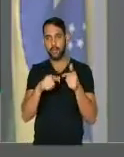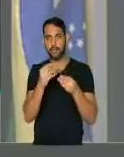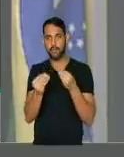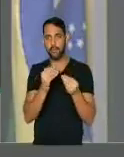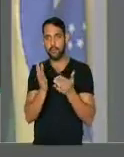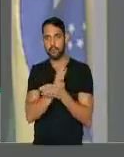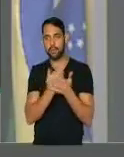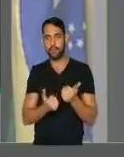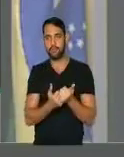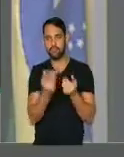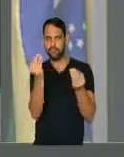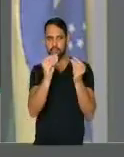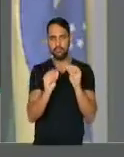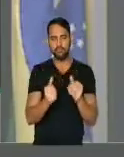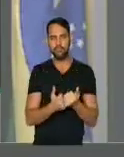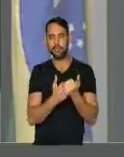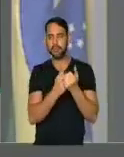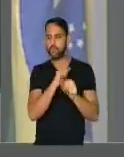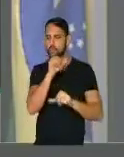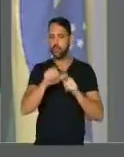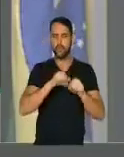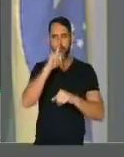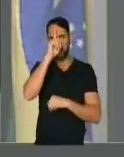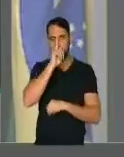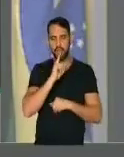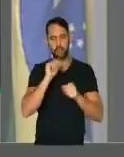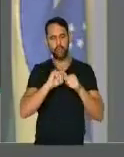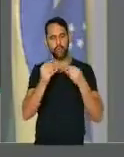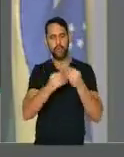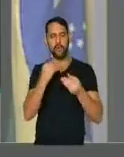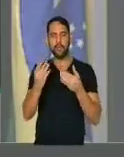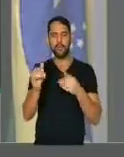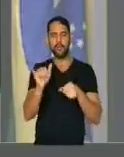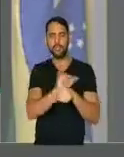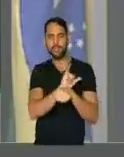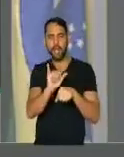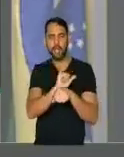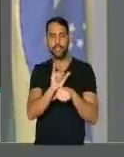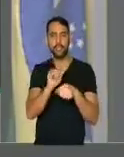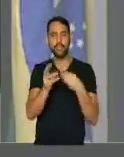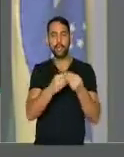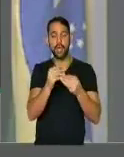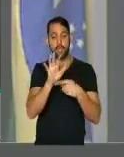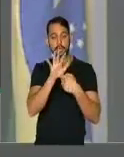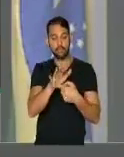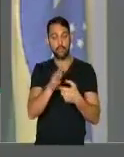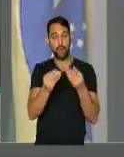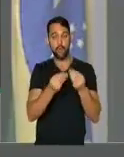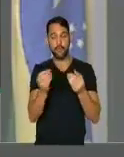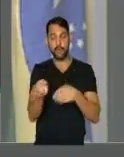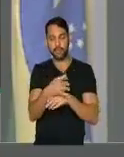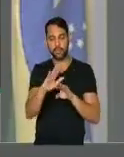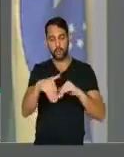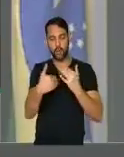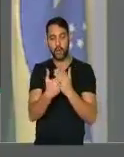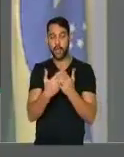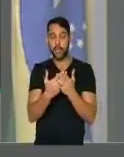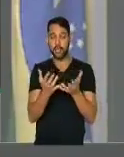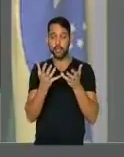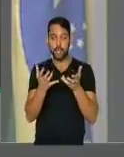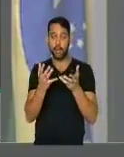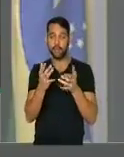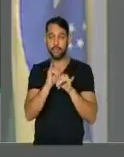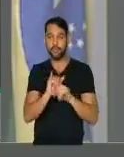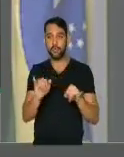forma colaborativa. Enfim, mudou o perfil, mudou a dinâmica e é esse retrato dessa nova escola que